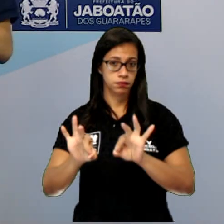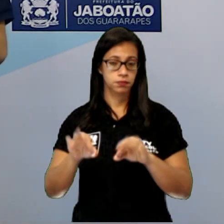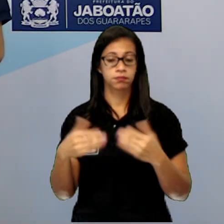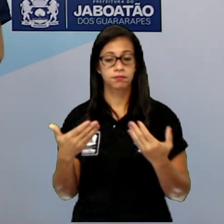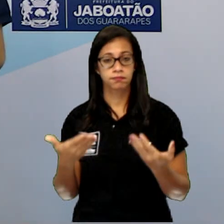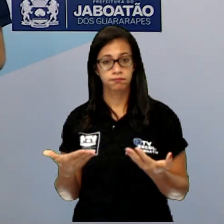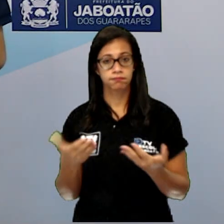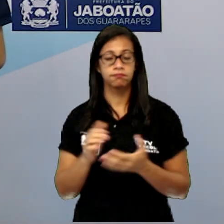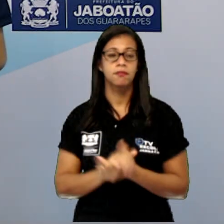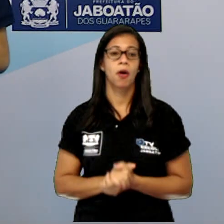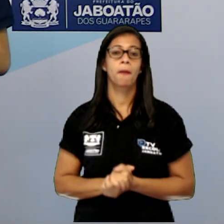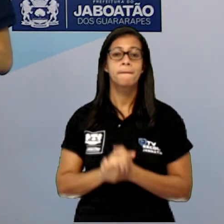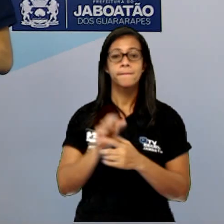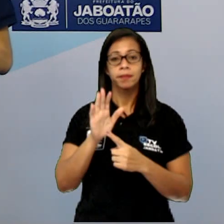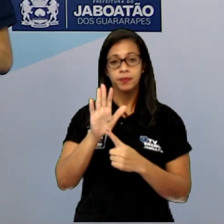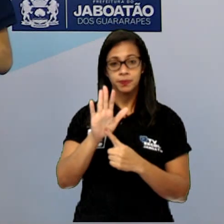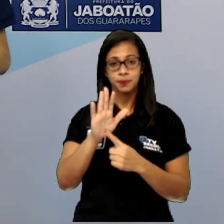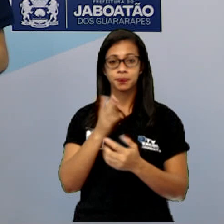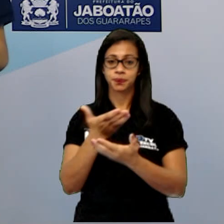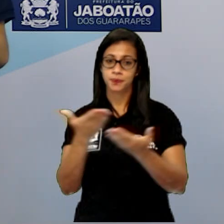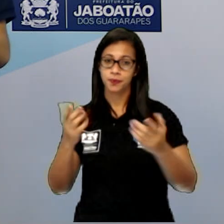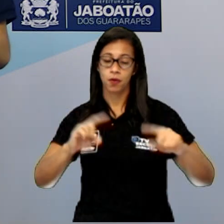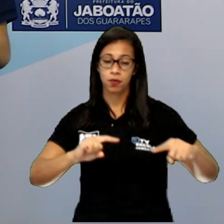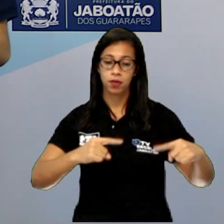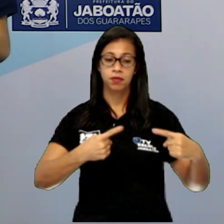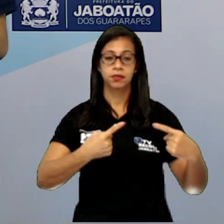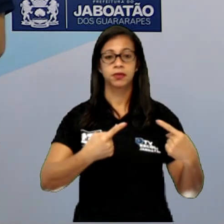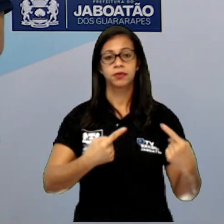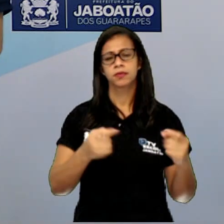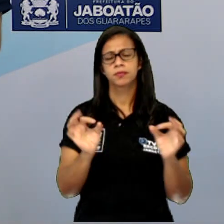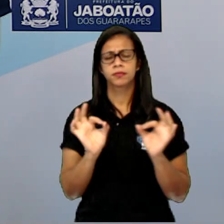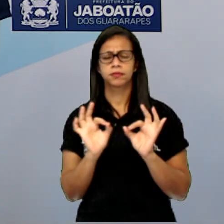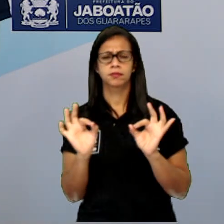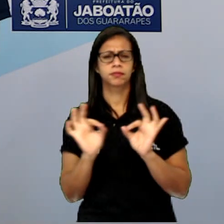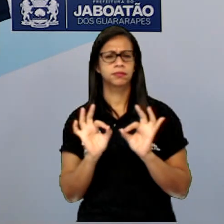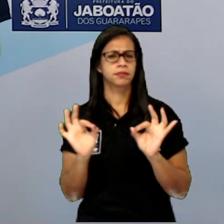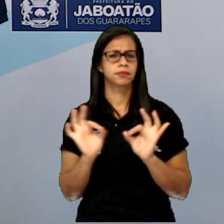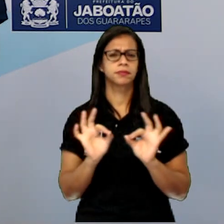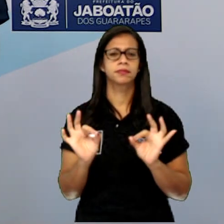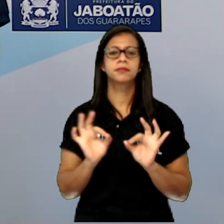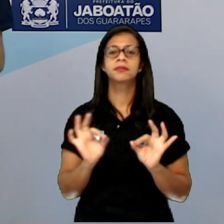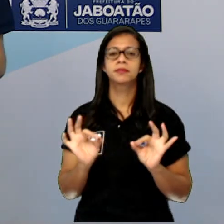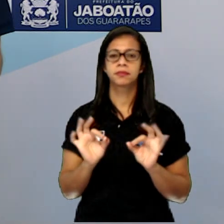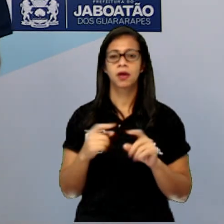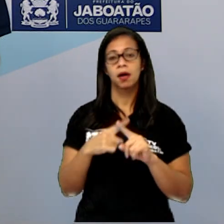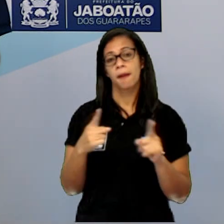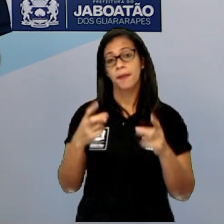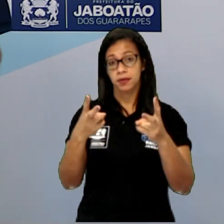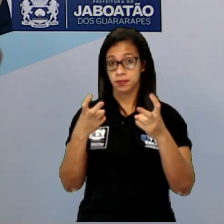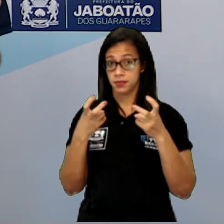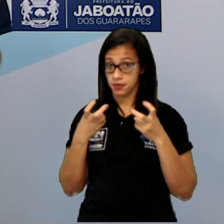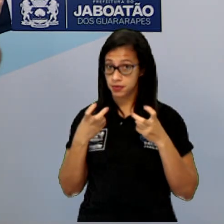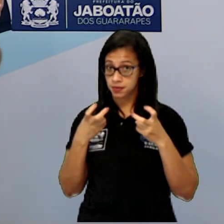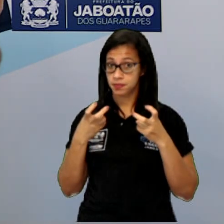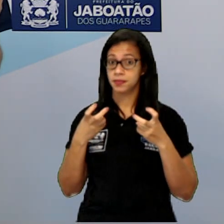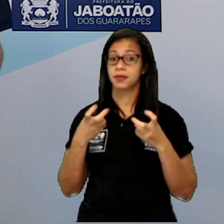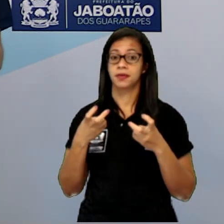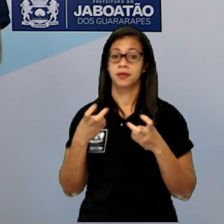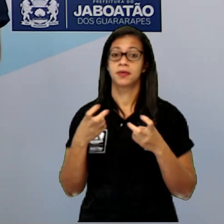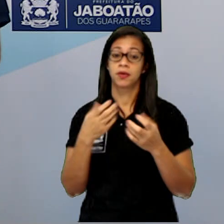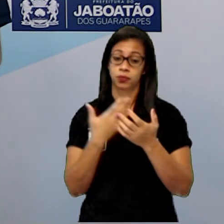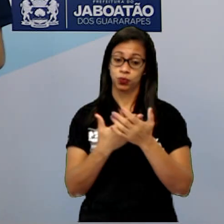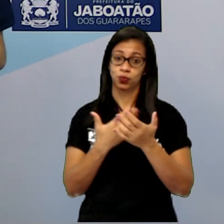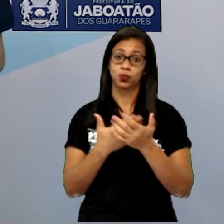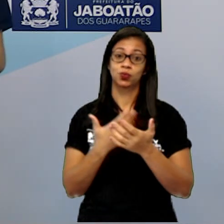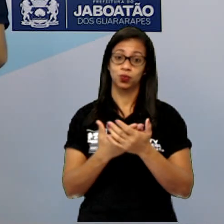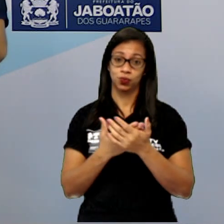para vocês aí mais uma vez um desafio super simples, mas vocês perceberam que o assunto é grande, extenso, complexo. Mas